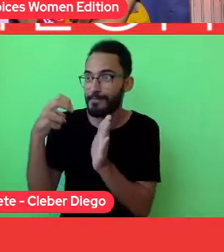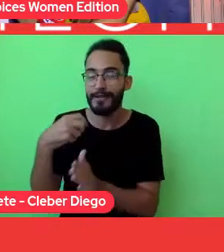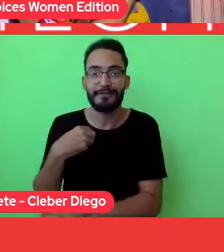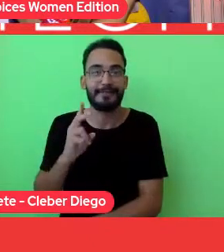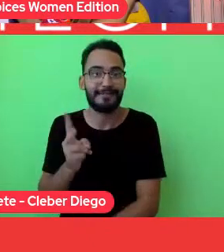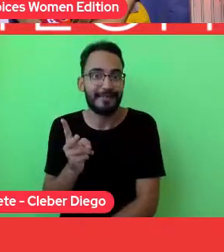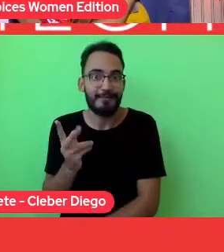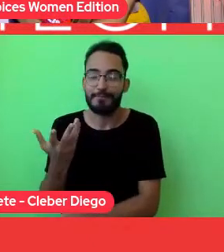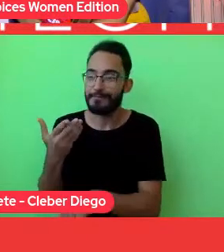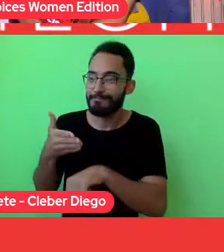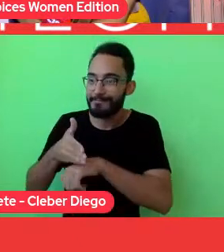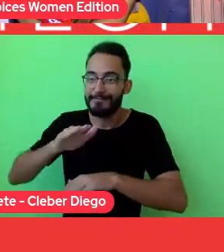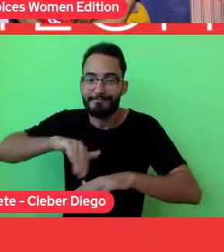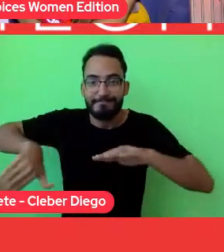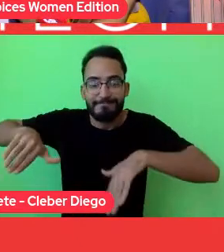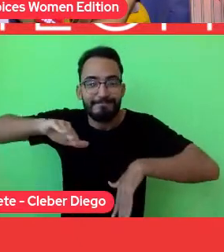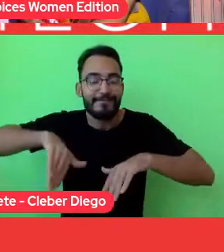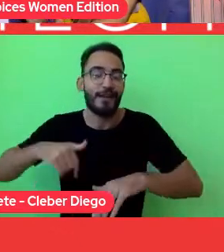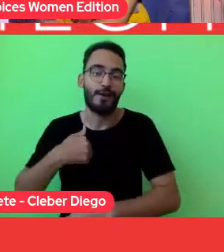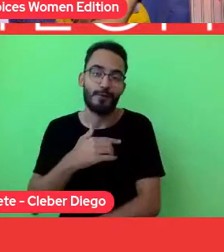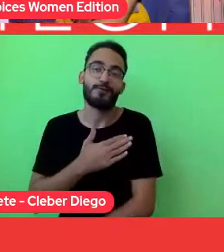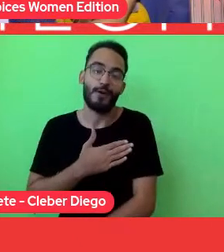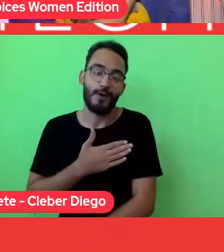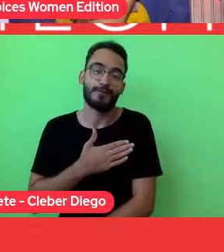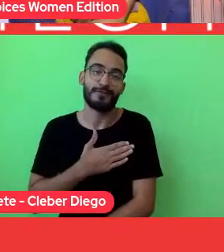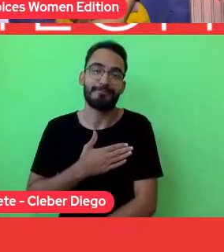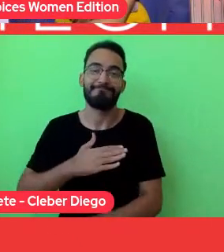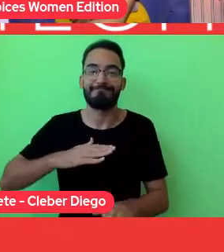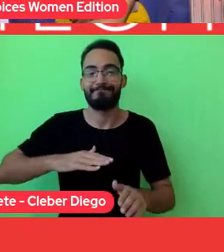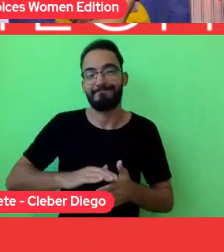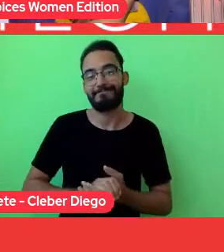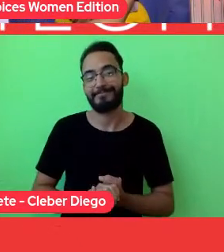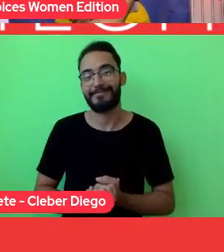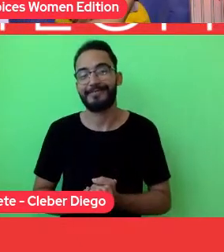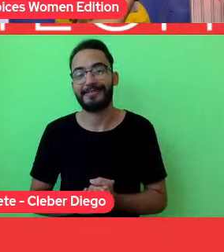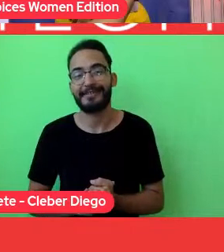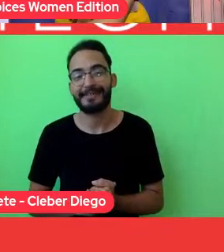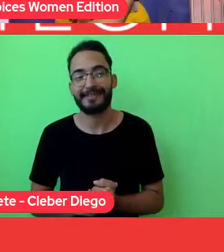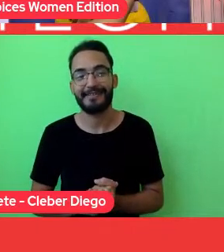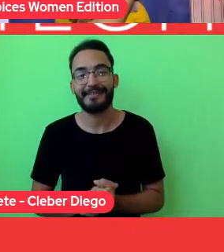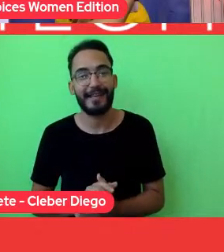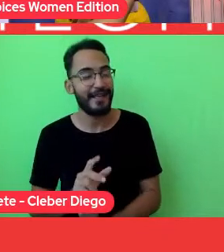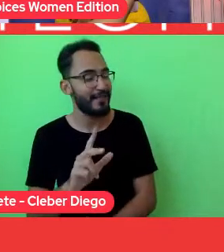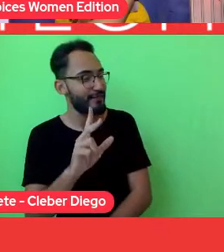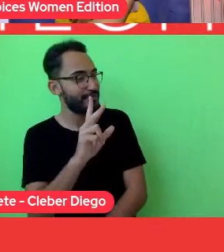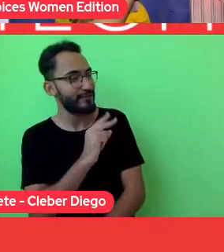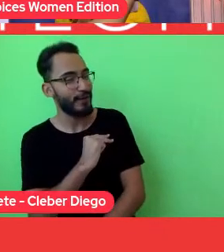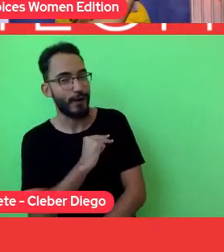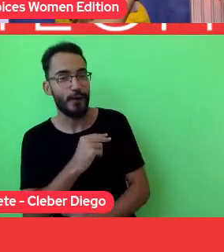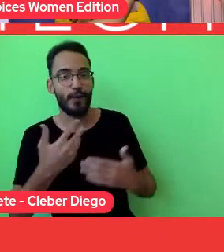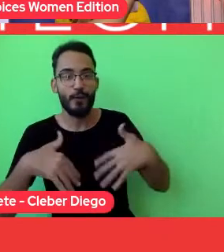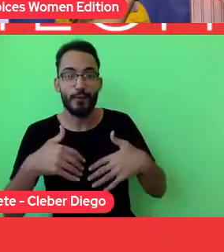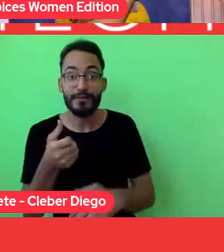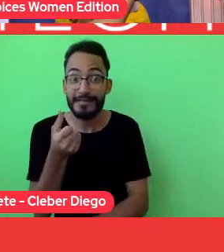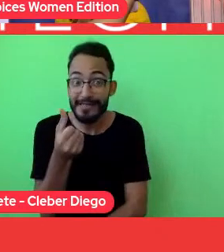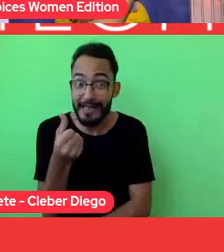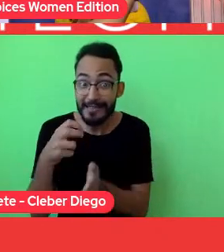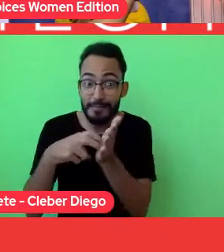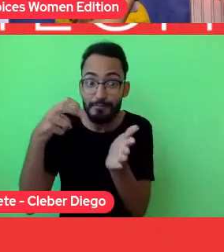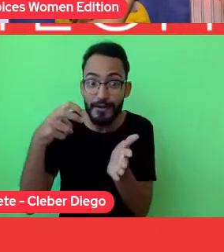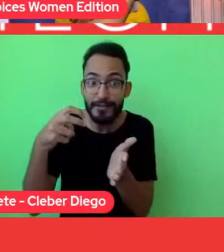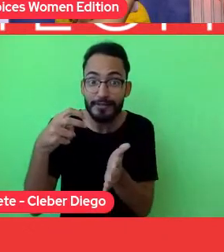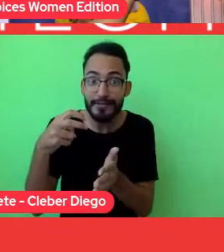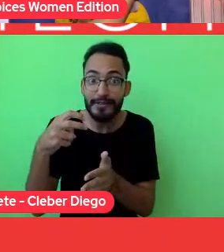fui e estou aqui com vocês. Legal, obrigada. Gente, que animada, 6 da manhã?